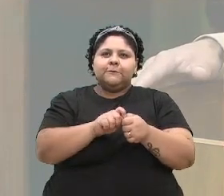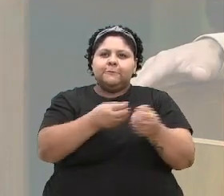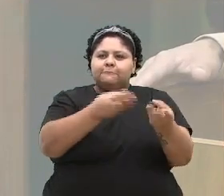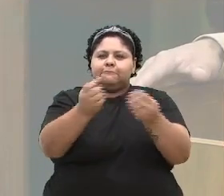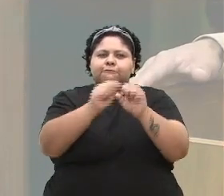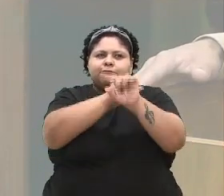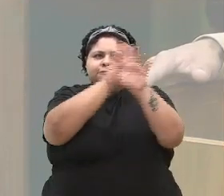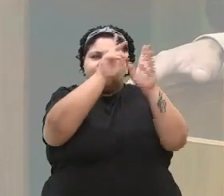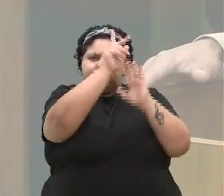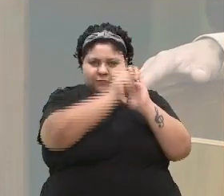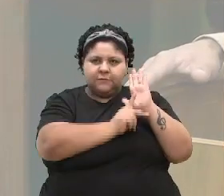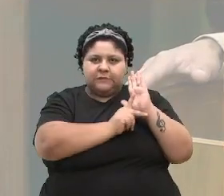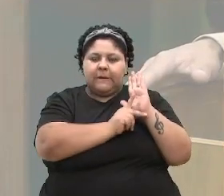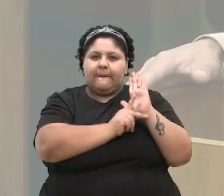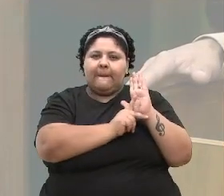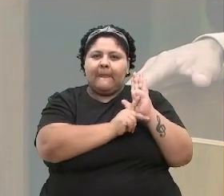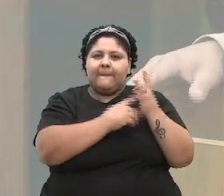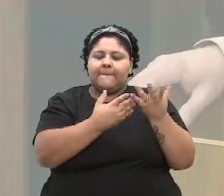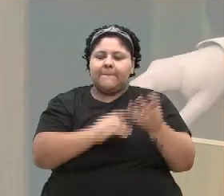sobre o projeto.